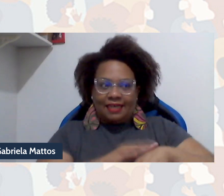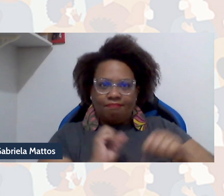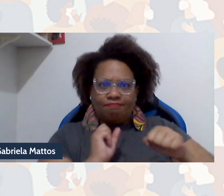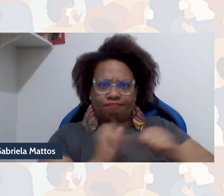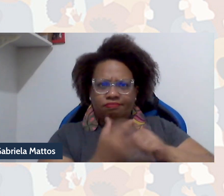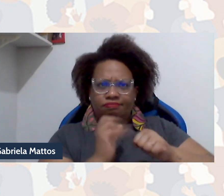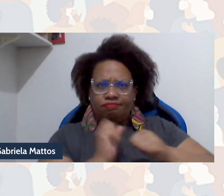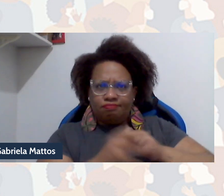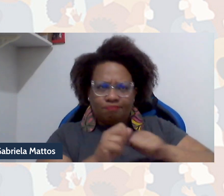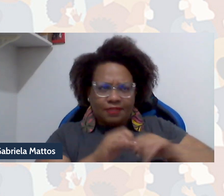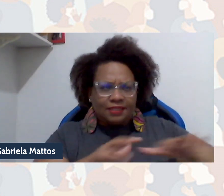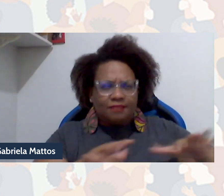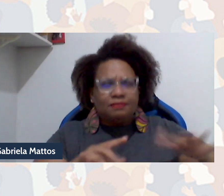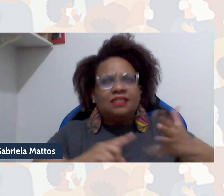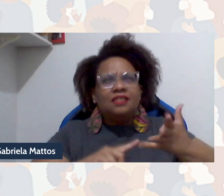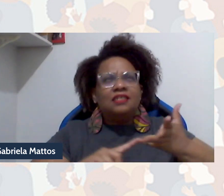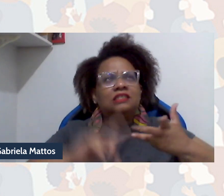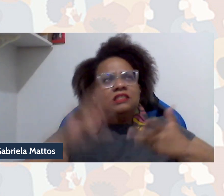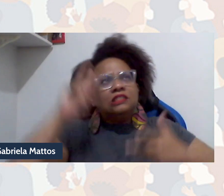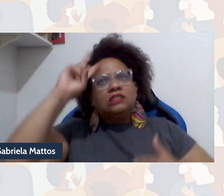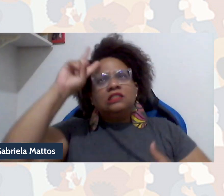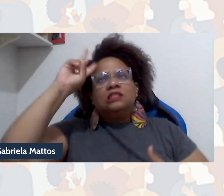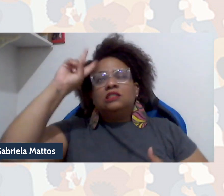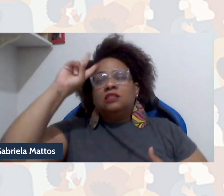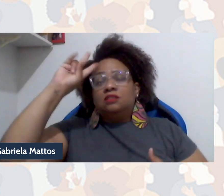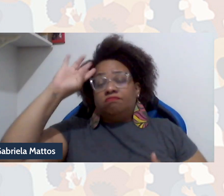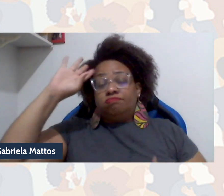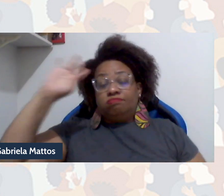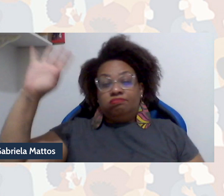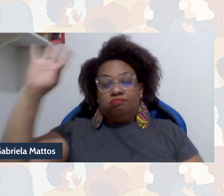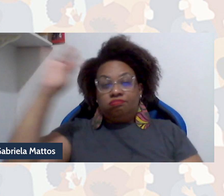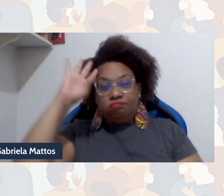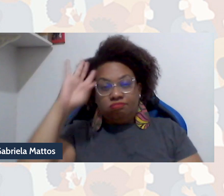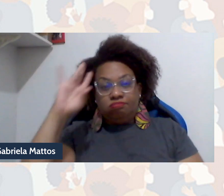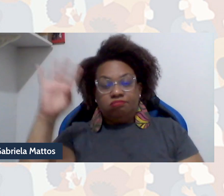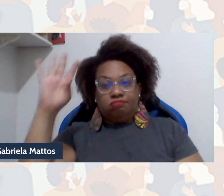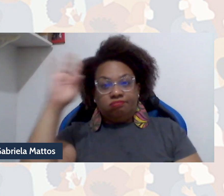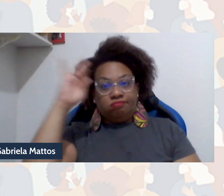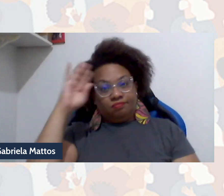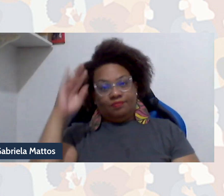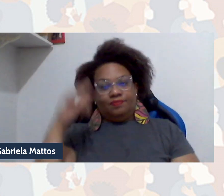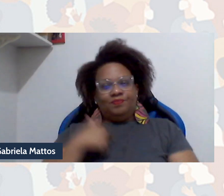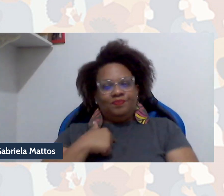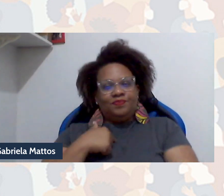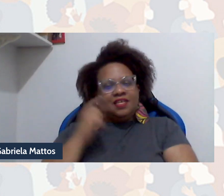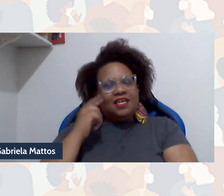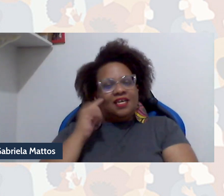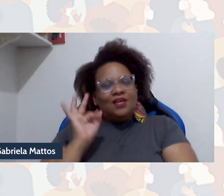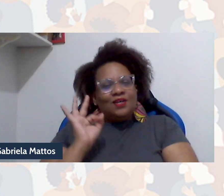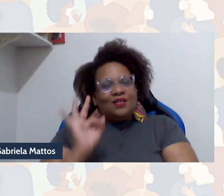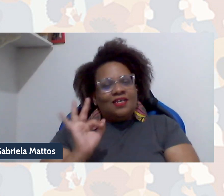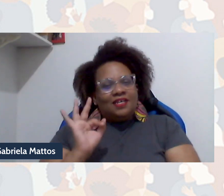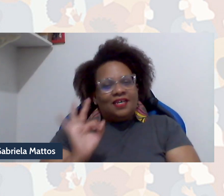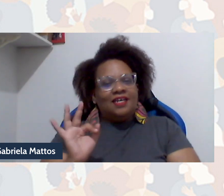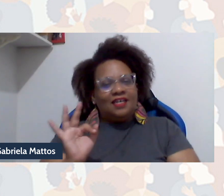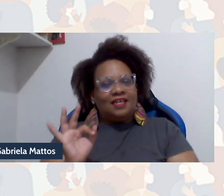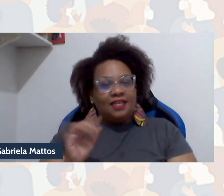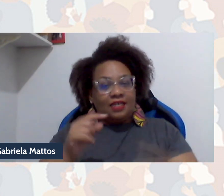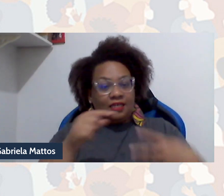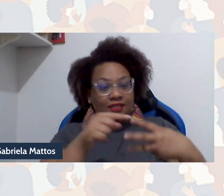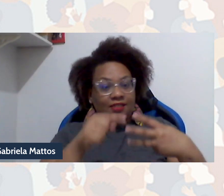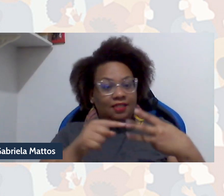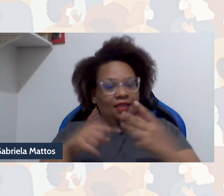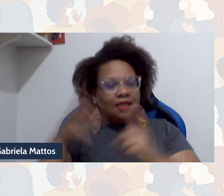nossa mente e eu tenho certeza que as 3 falas vão ajudar a gente a pensar sobre